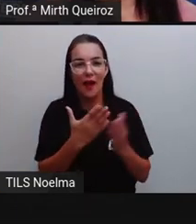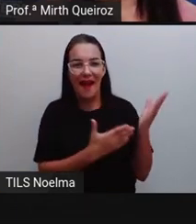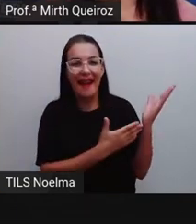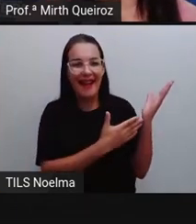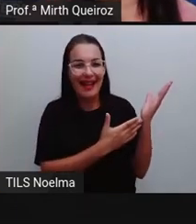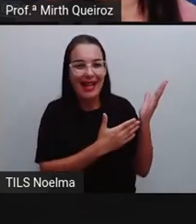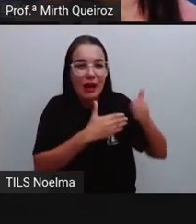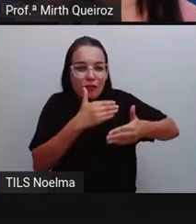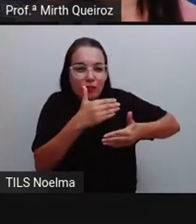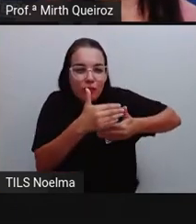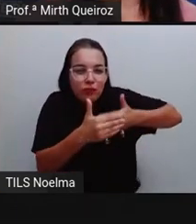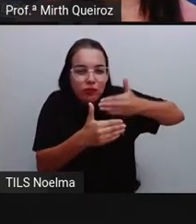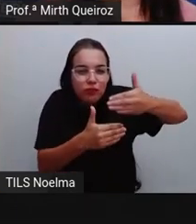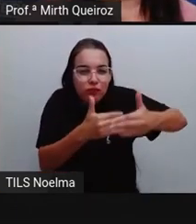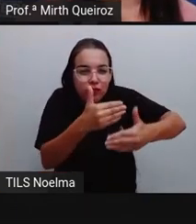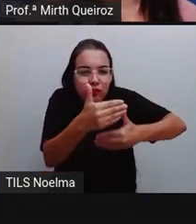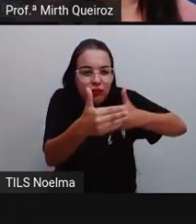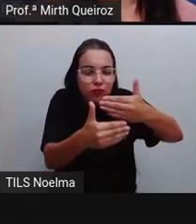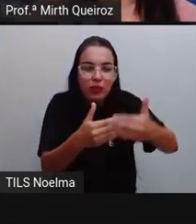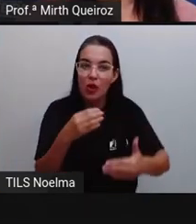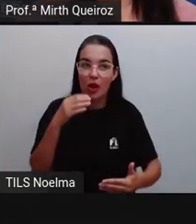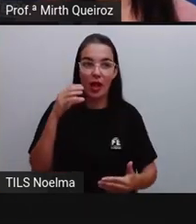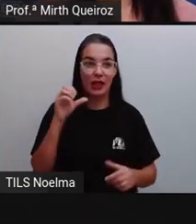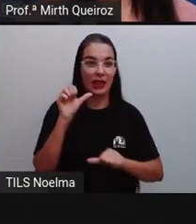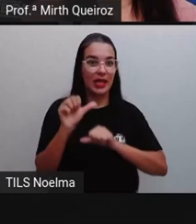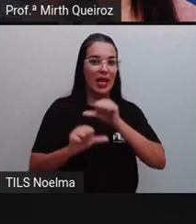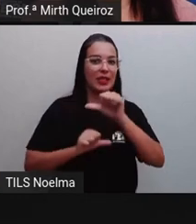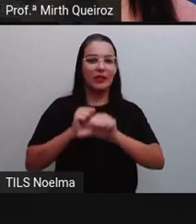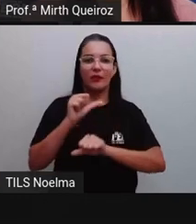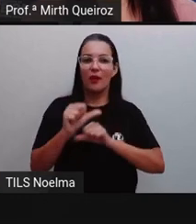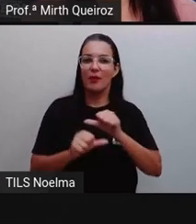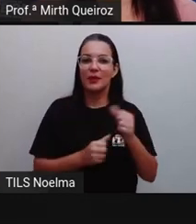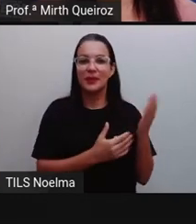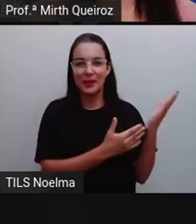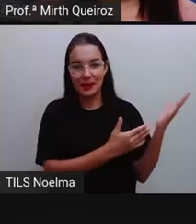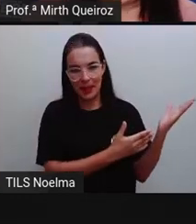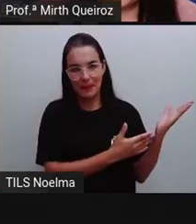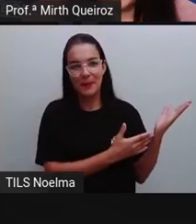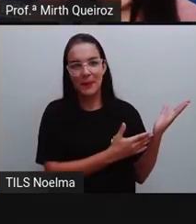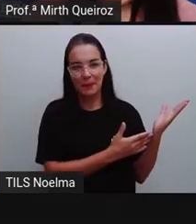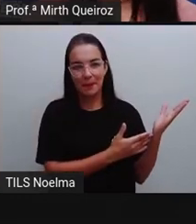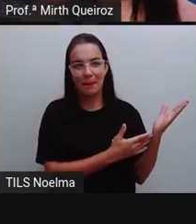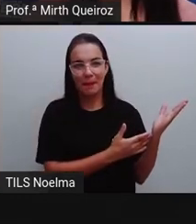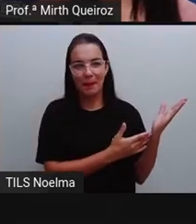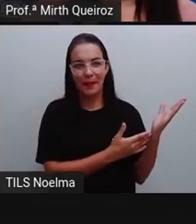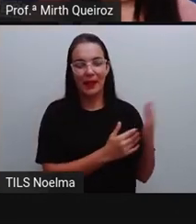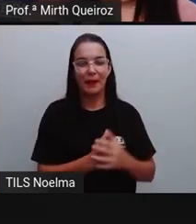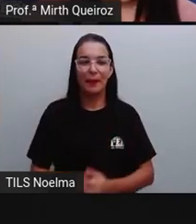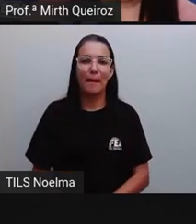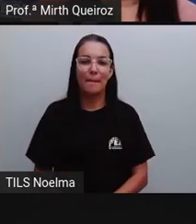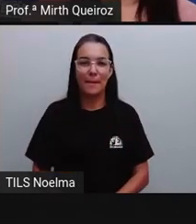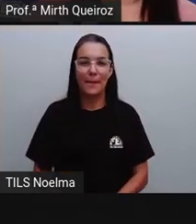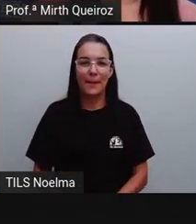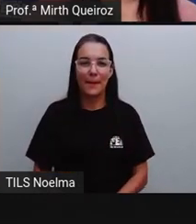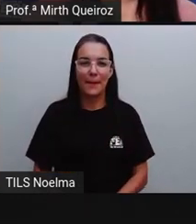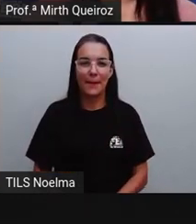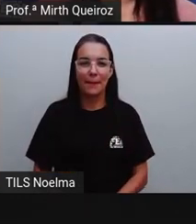representa muito bem o quanto, né, esses aparelhos eles vêm sofrendo aí grande